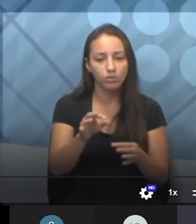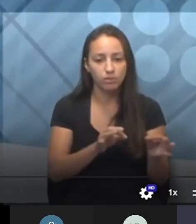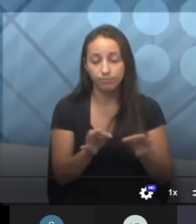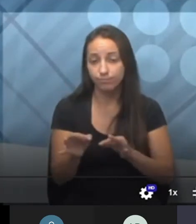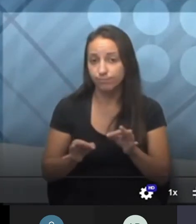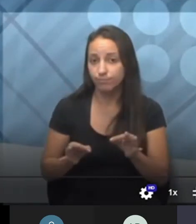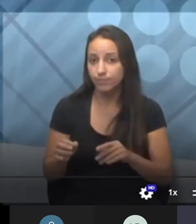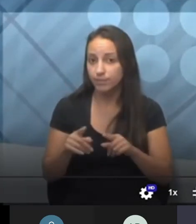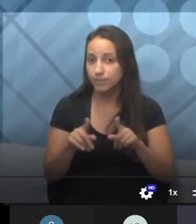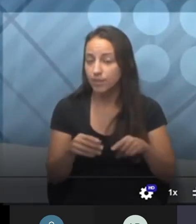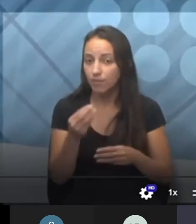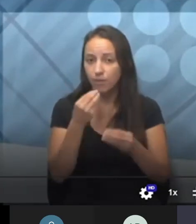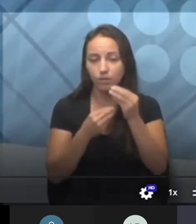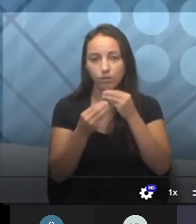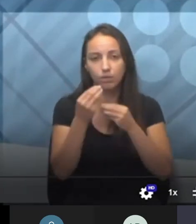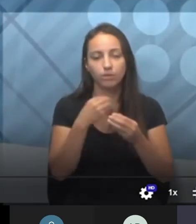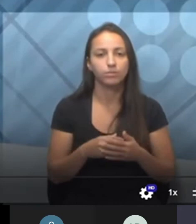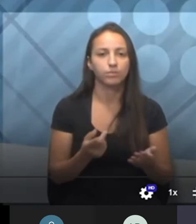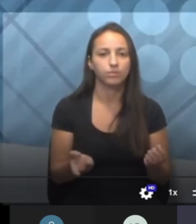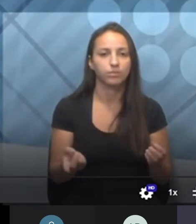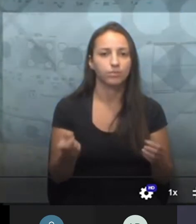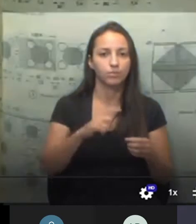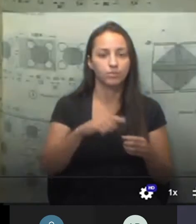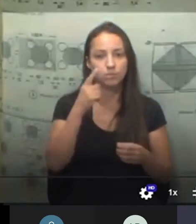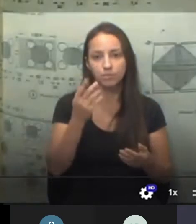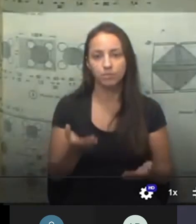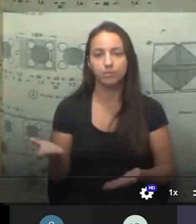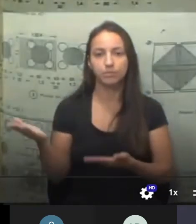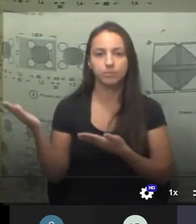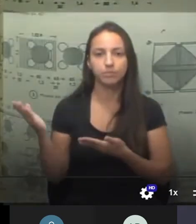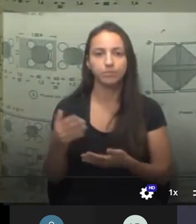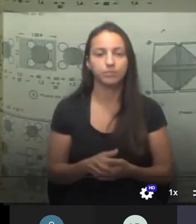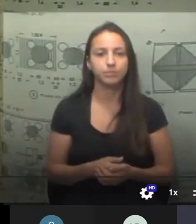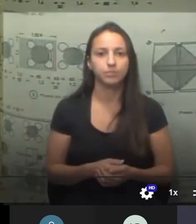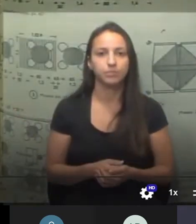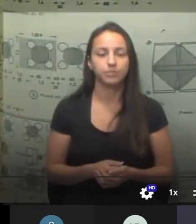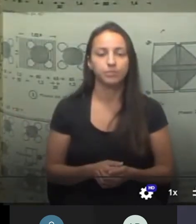desenvolver esse refeitório. Voltemos ao livro.